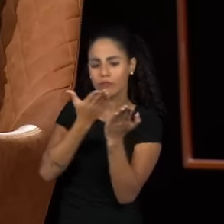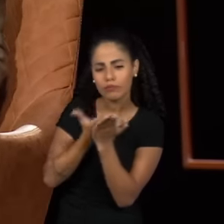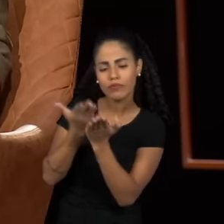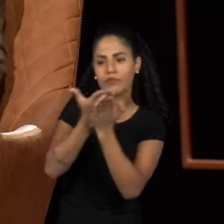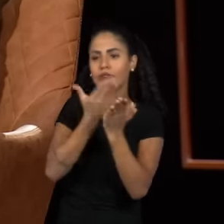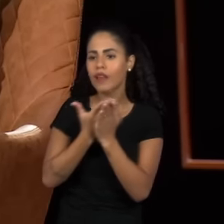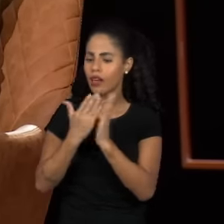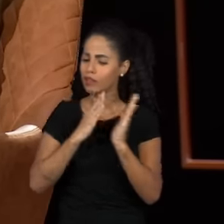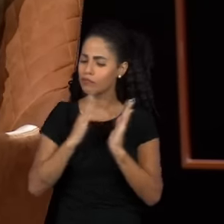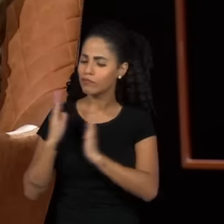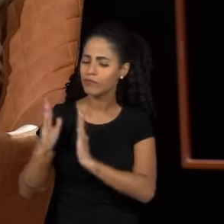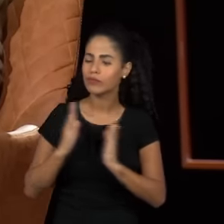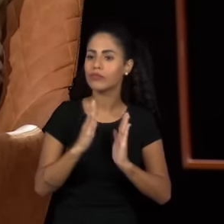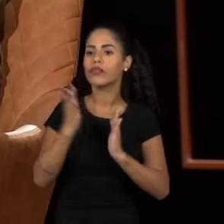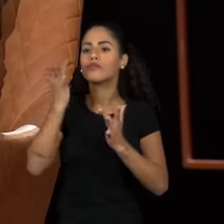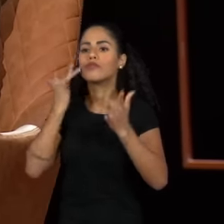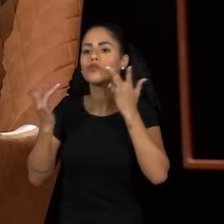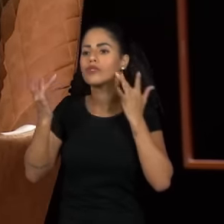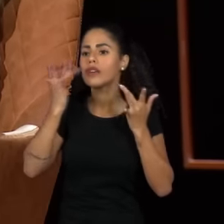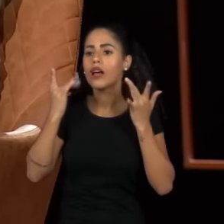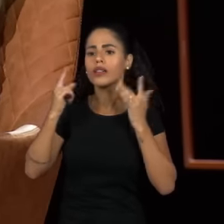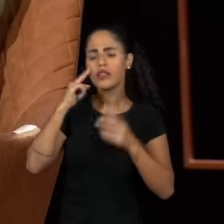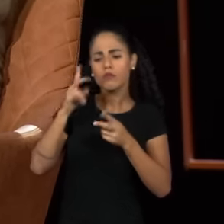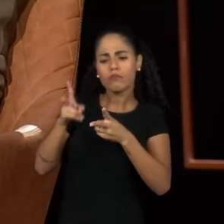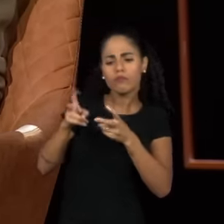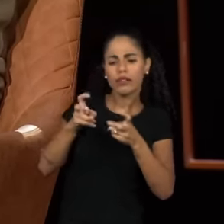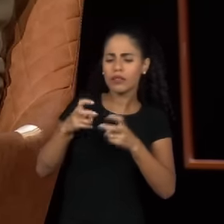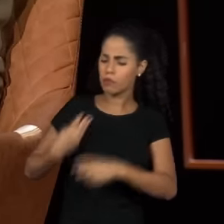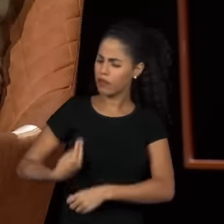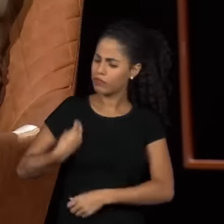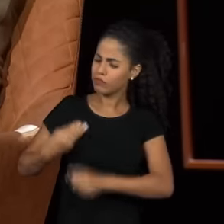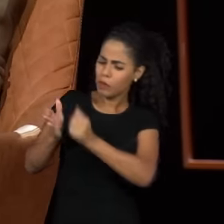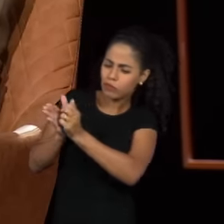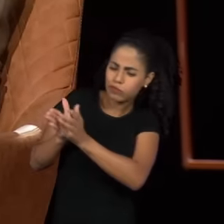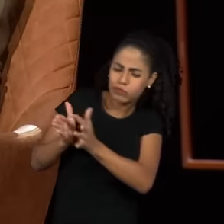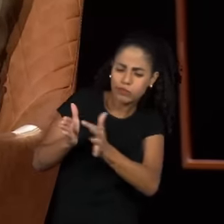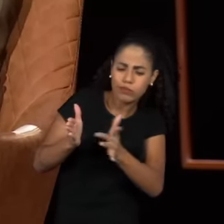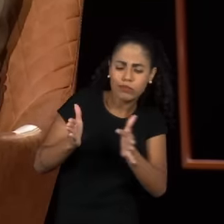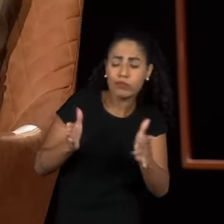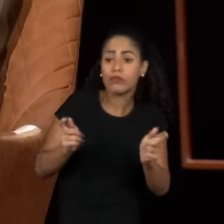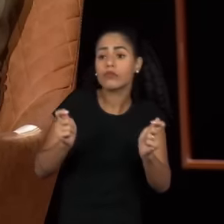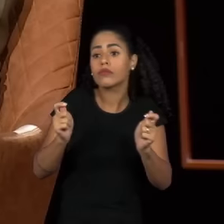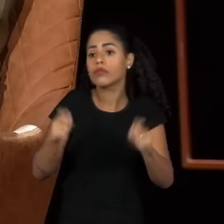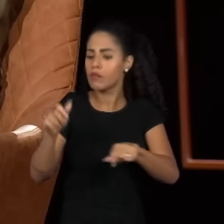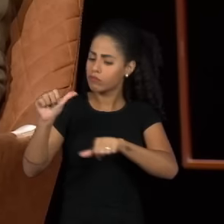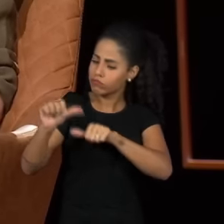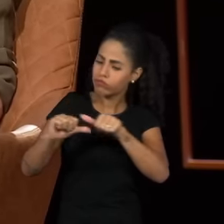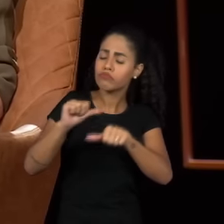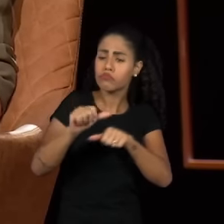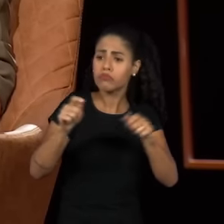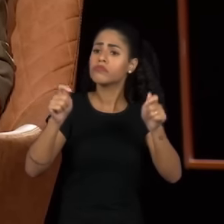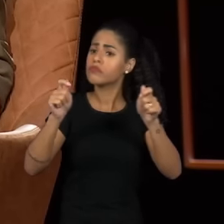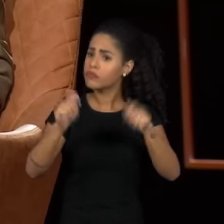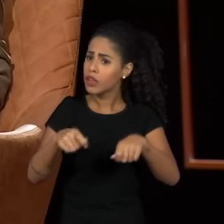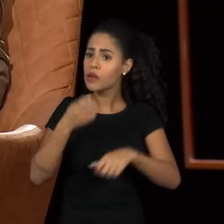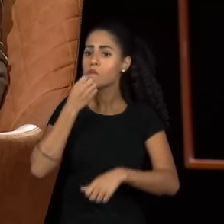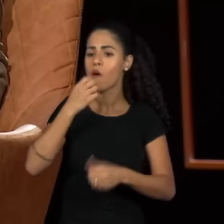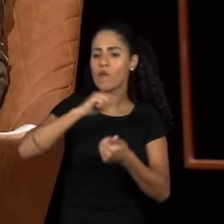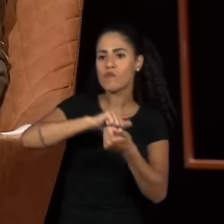teatrais. E eu fui percebendo ao longo da vida que pode ser diferente e que eu vou funcionar do mesmo jeito. E é uma